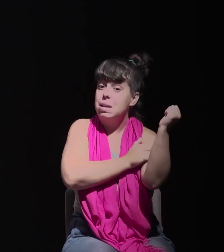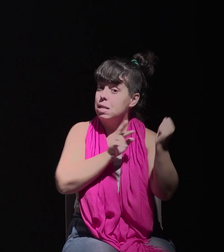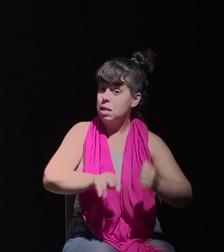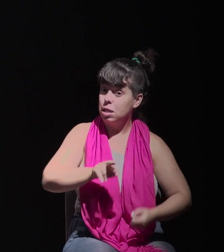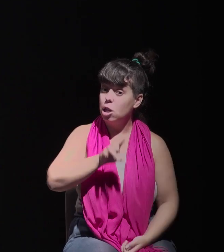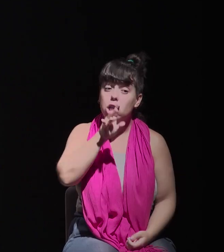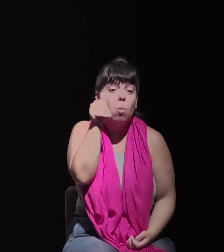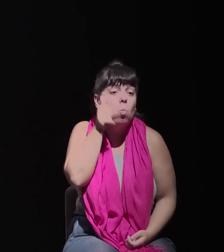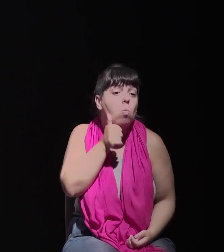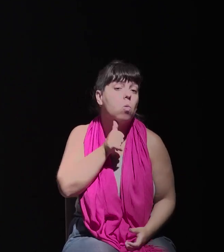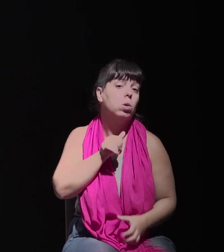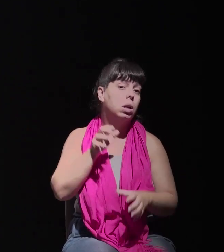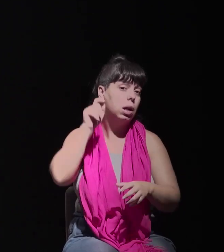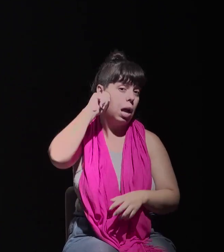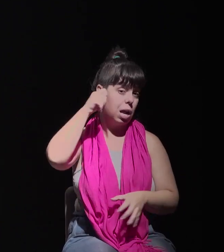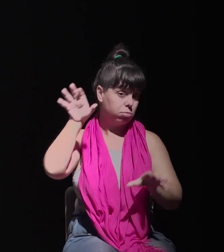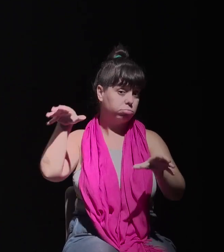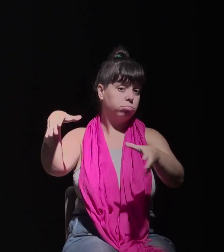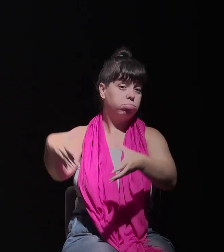negras.